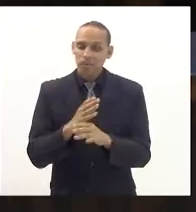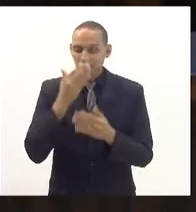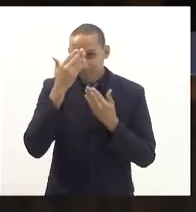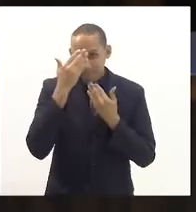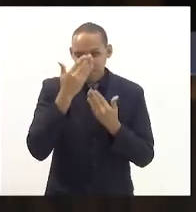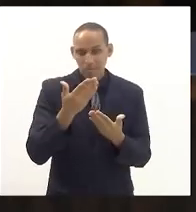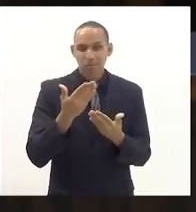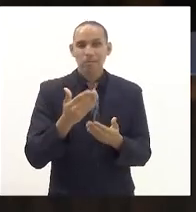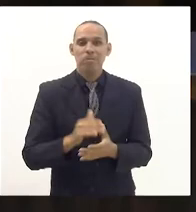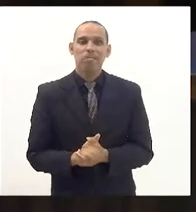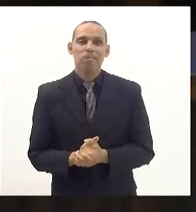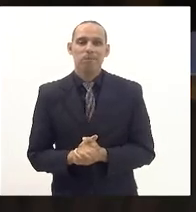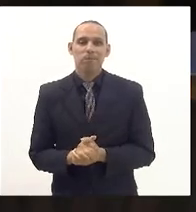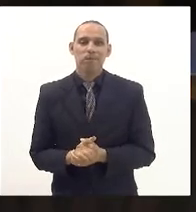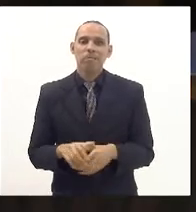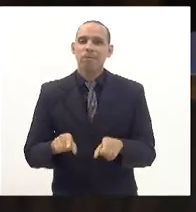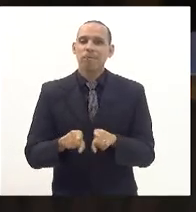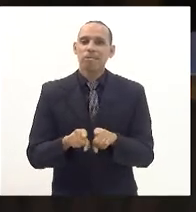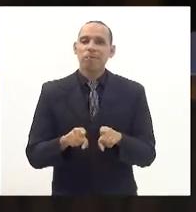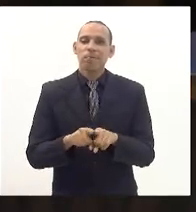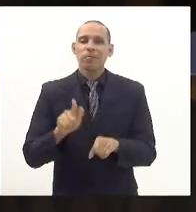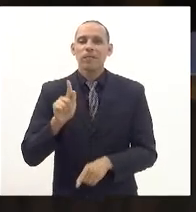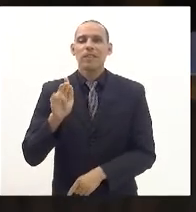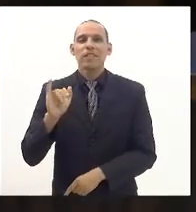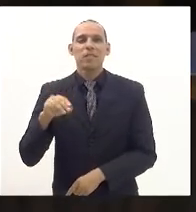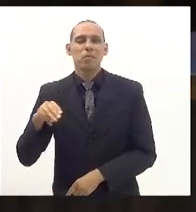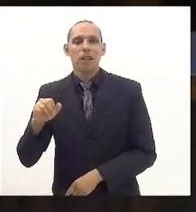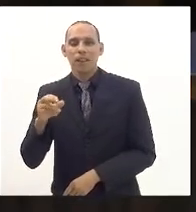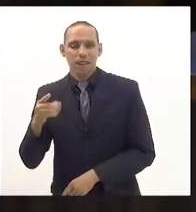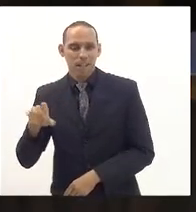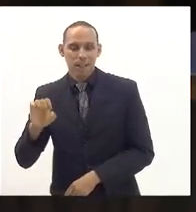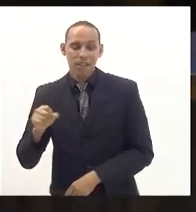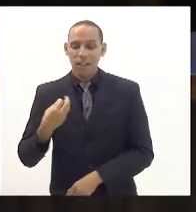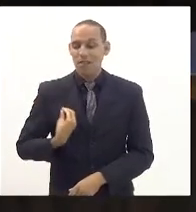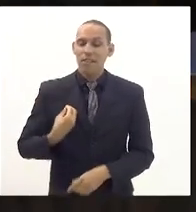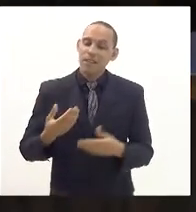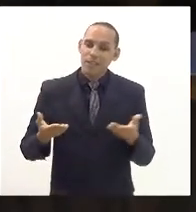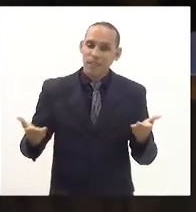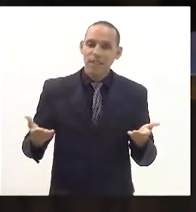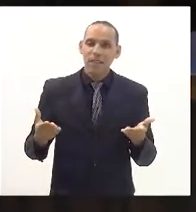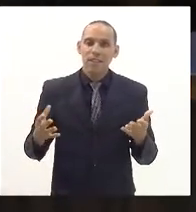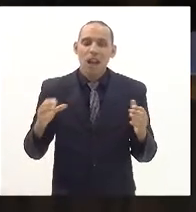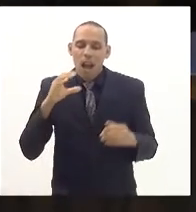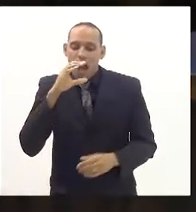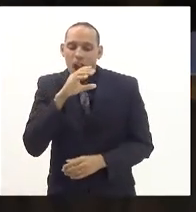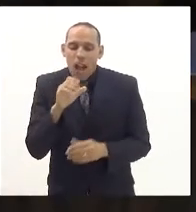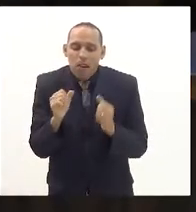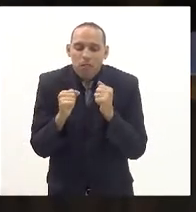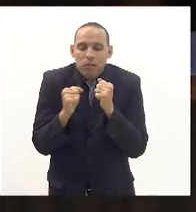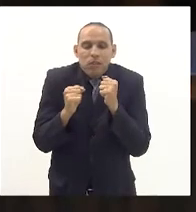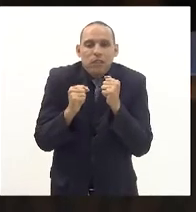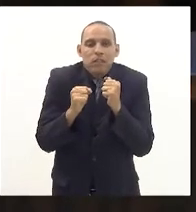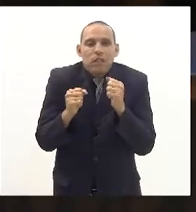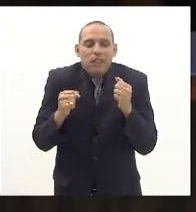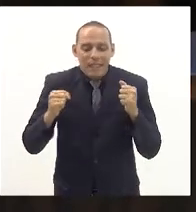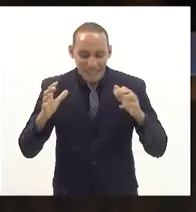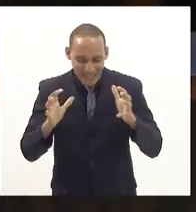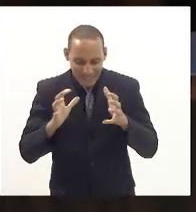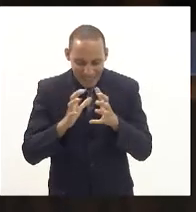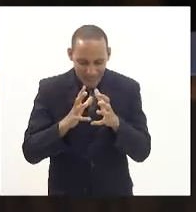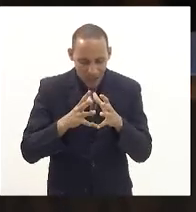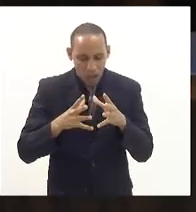converso de Guimarães Rosa a vida é assim esquenta e aperta e daí afrouxa